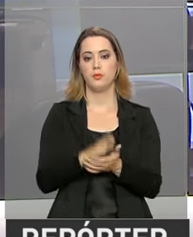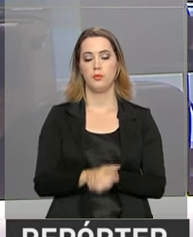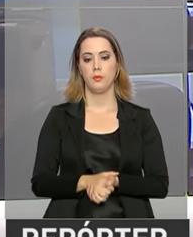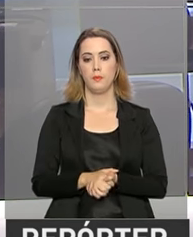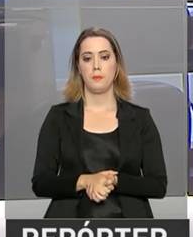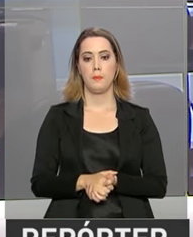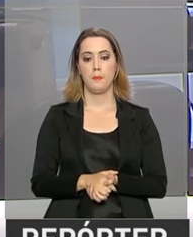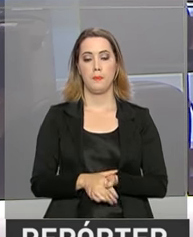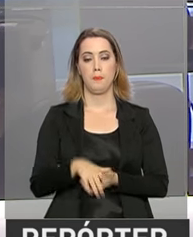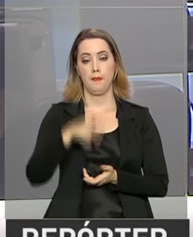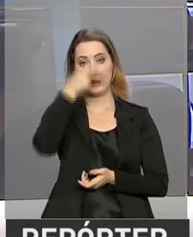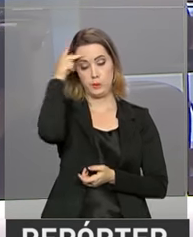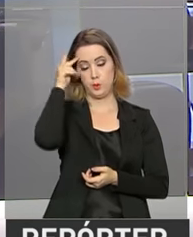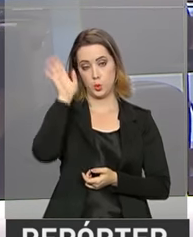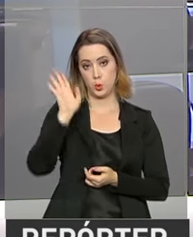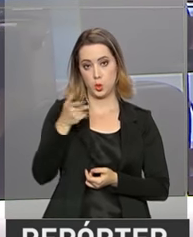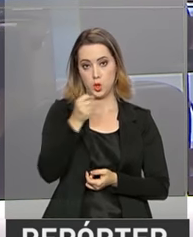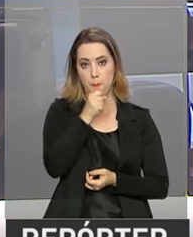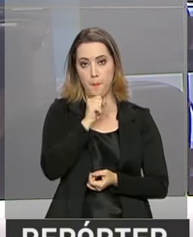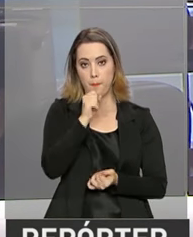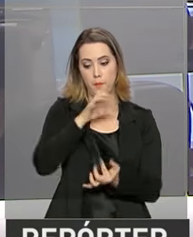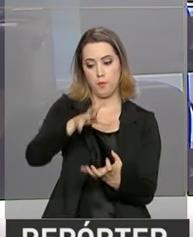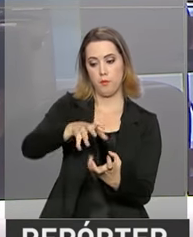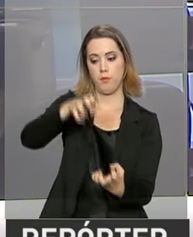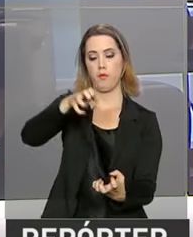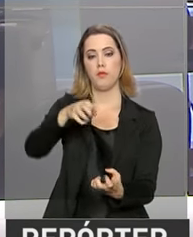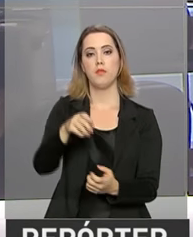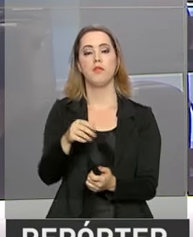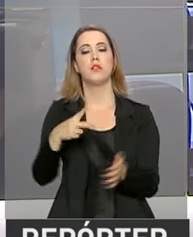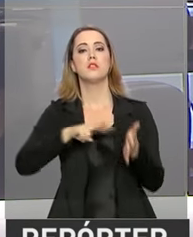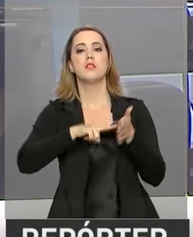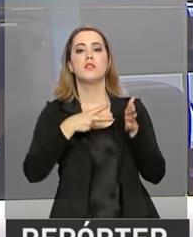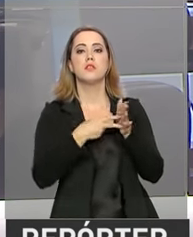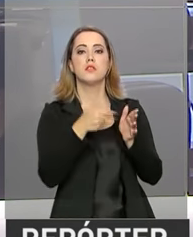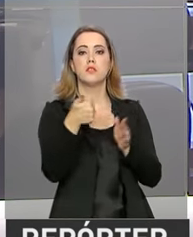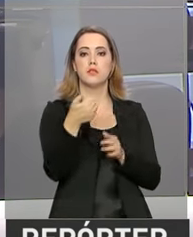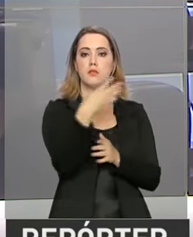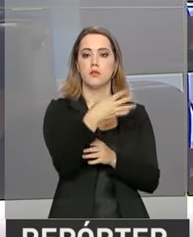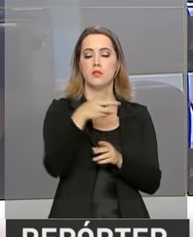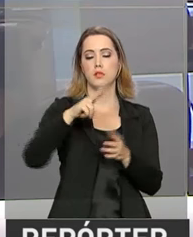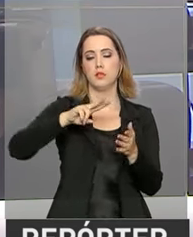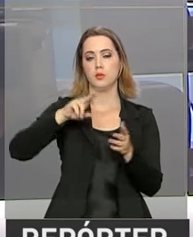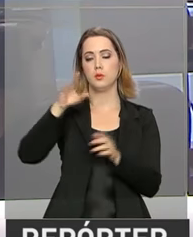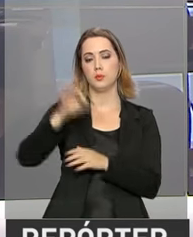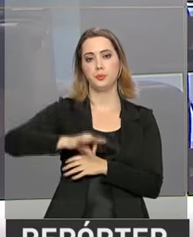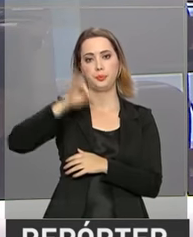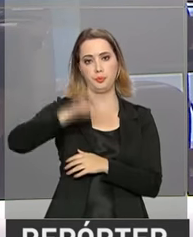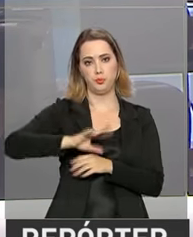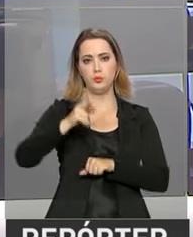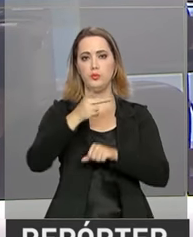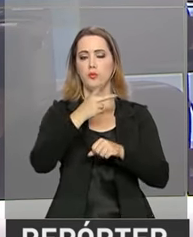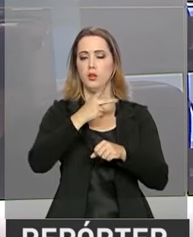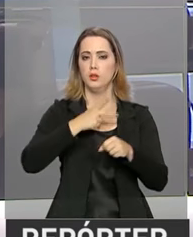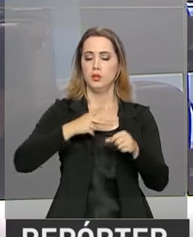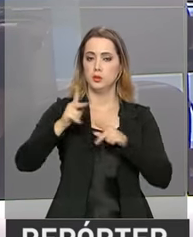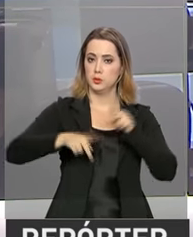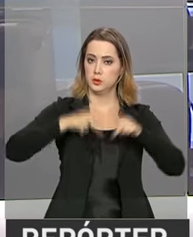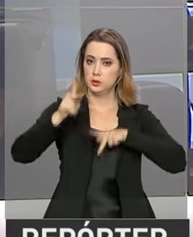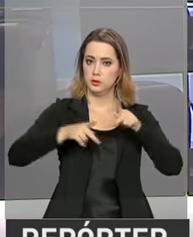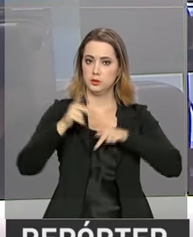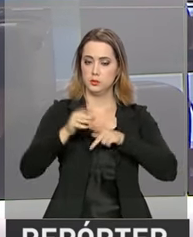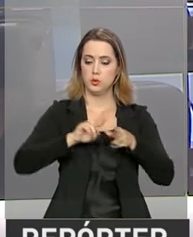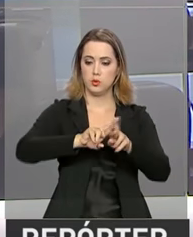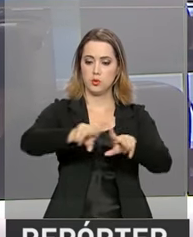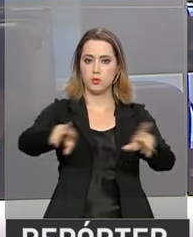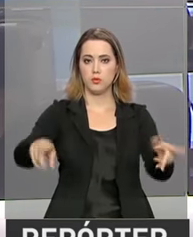os idosos representam hoje 14% da população e esta semana foi especial para eles muitas cidades promoveram ações em